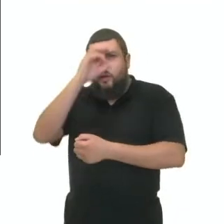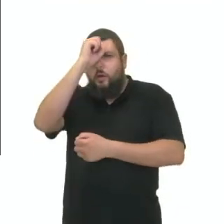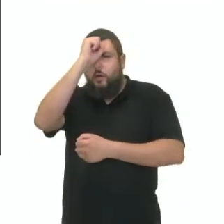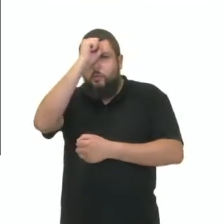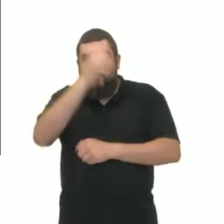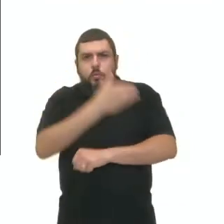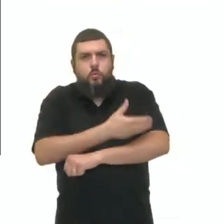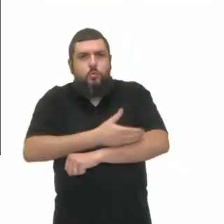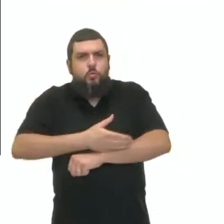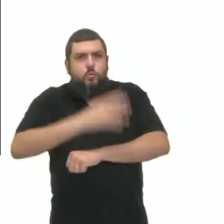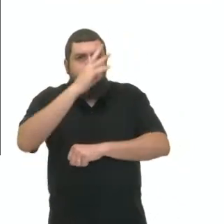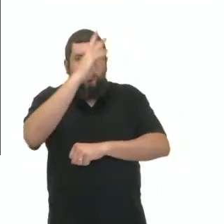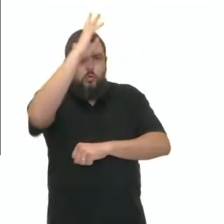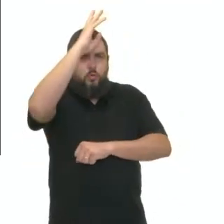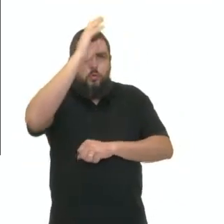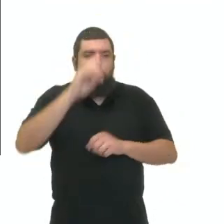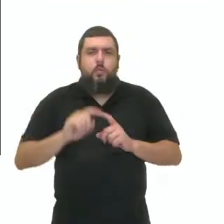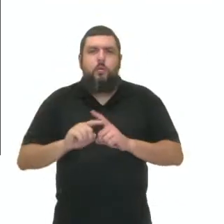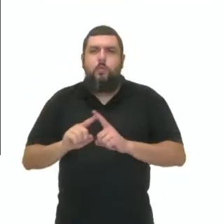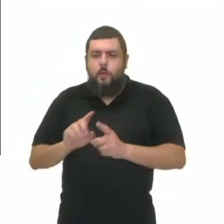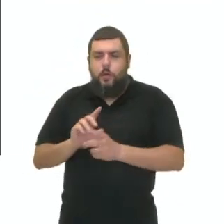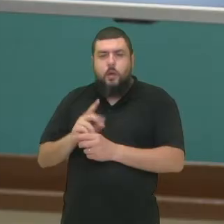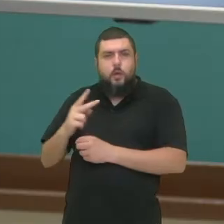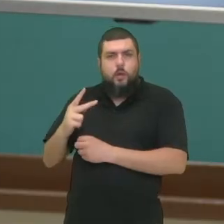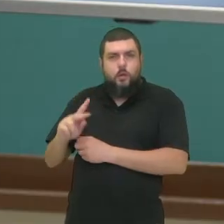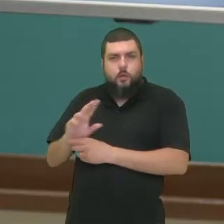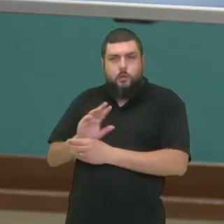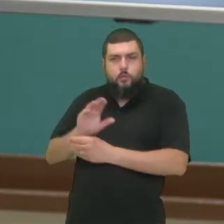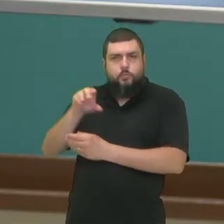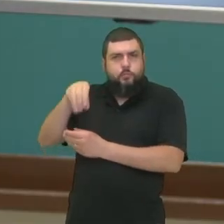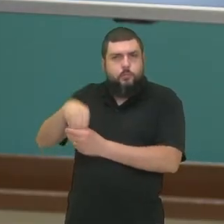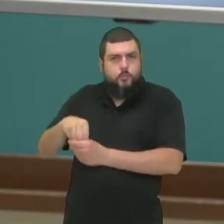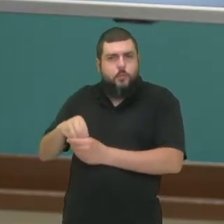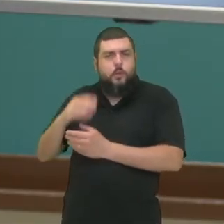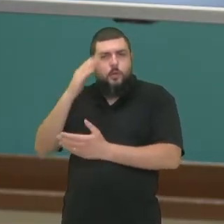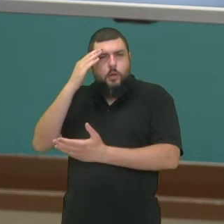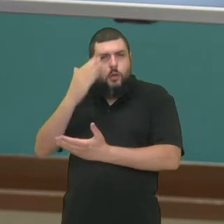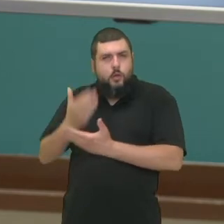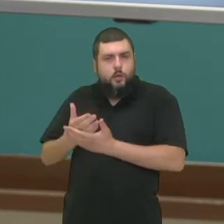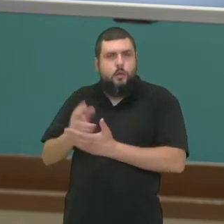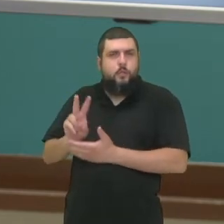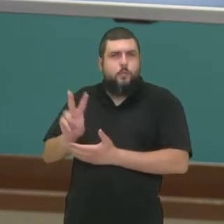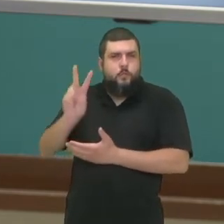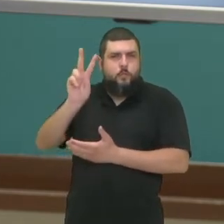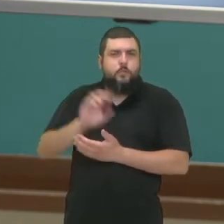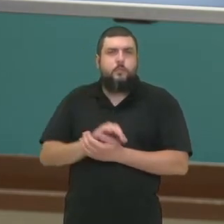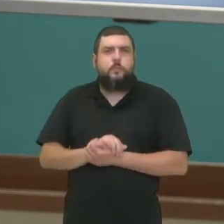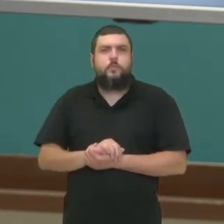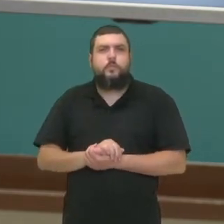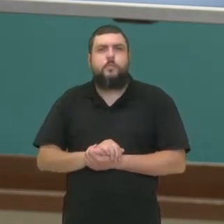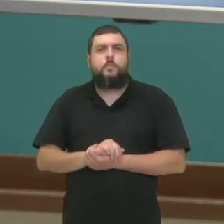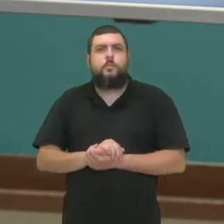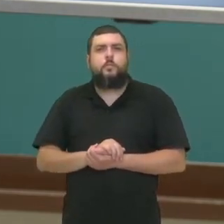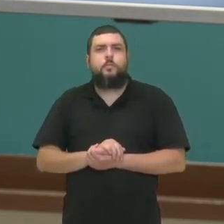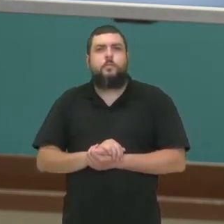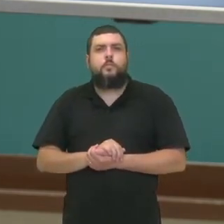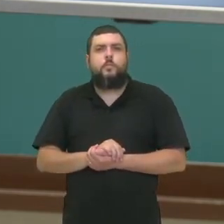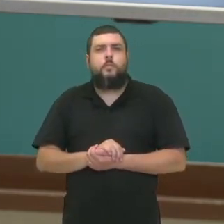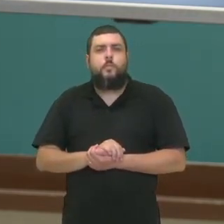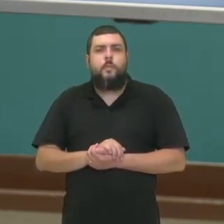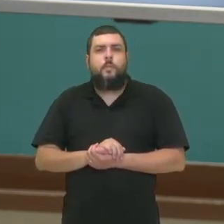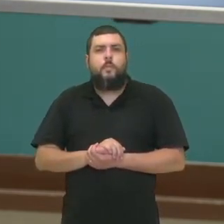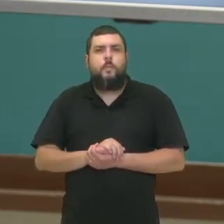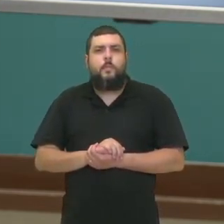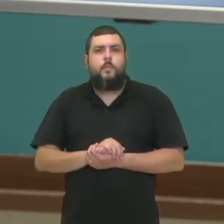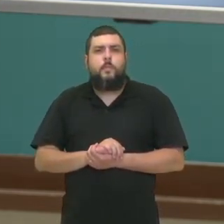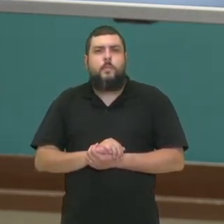não deixavam de continuar com suas crenças e valores originais. Ocorreram várias revoltas por causa dessas guerras de conquistas,